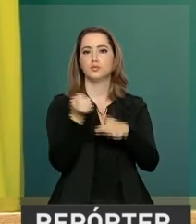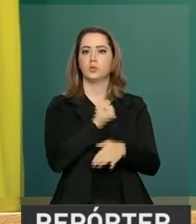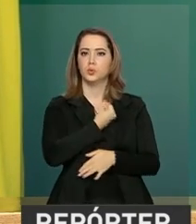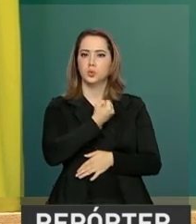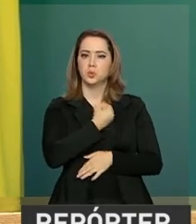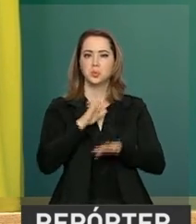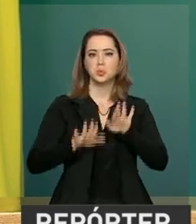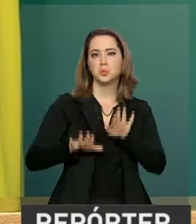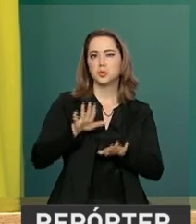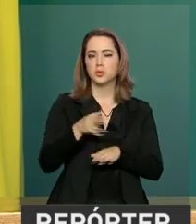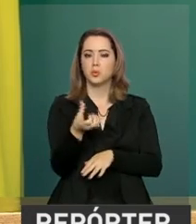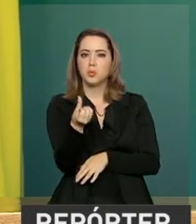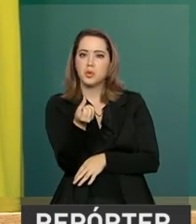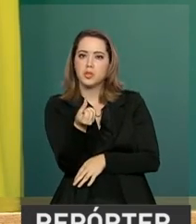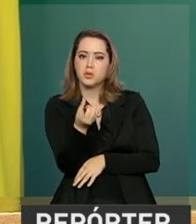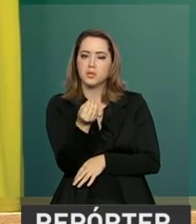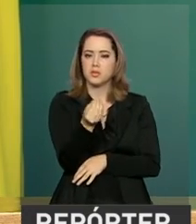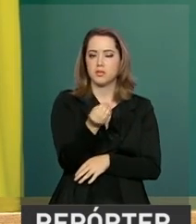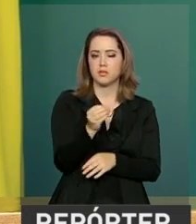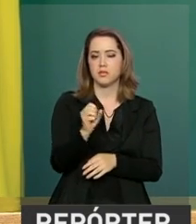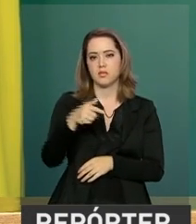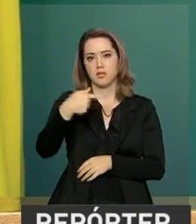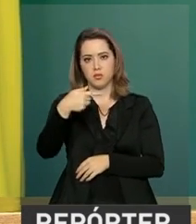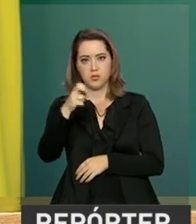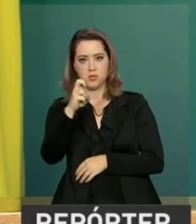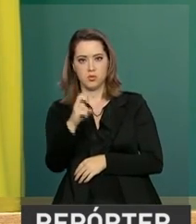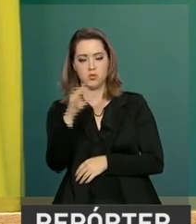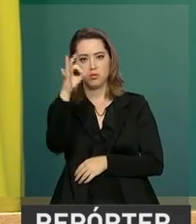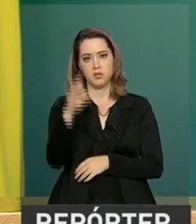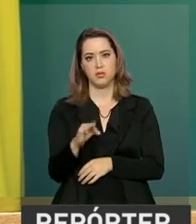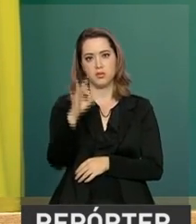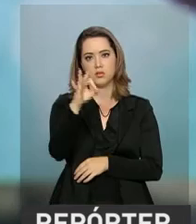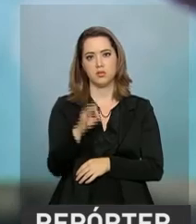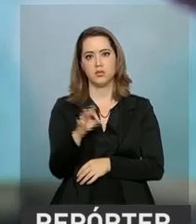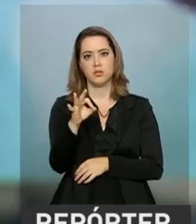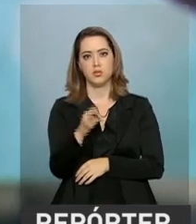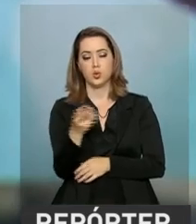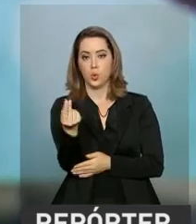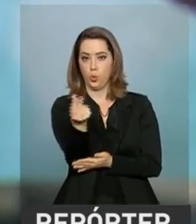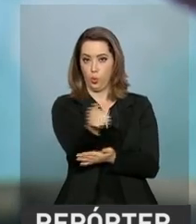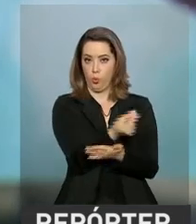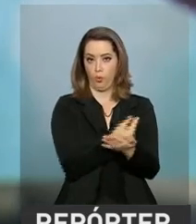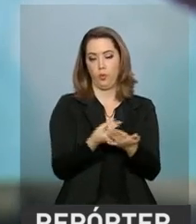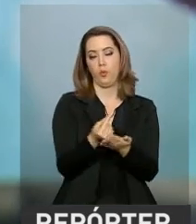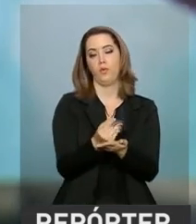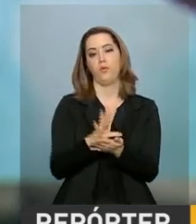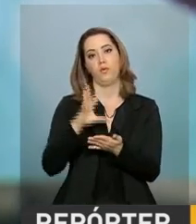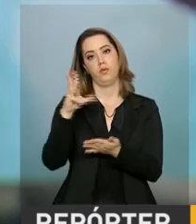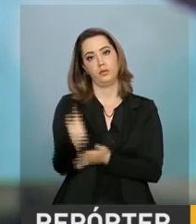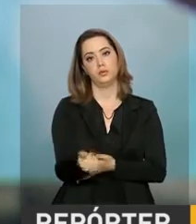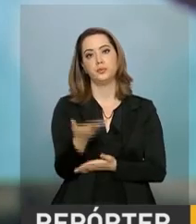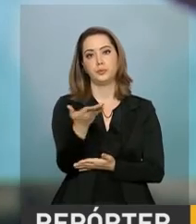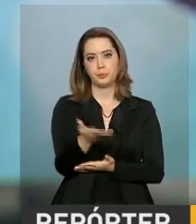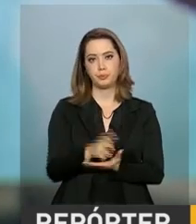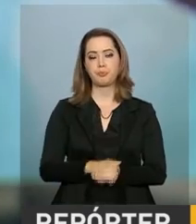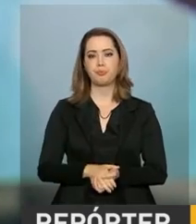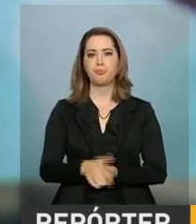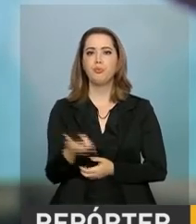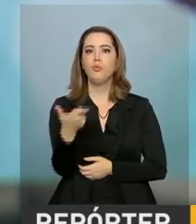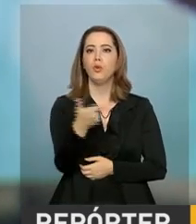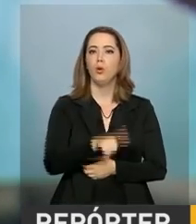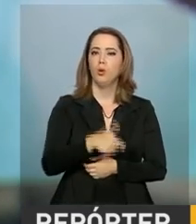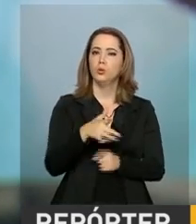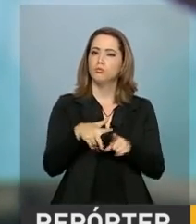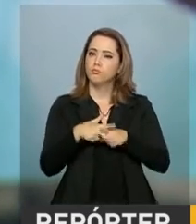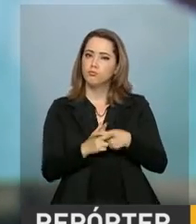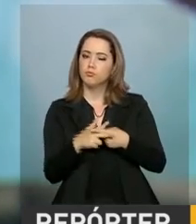entre 60% e 75% do capital total. Pedro Parente afirmou que outras iniciativas fazem parte do